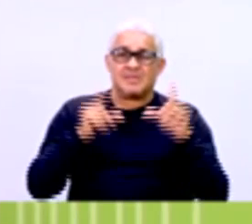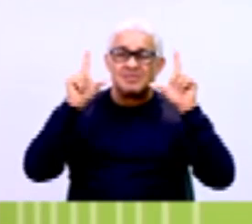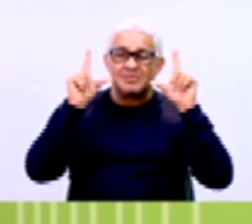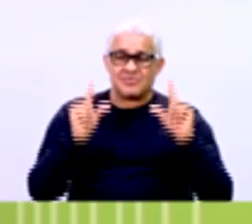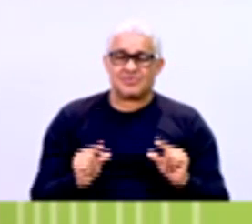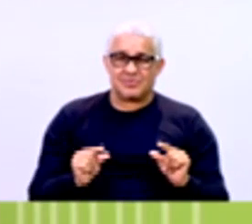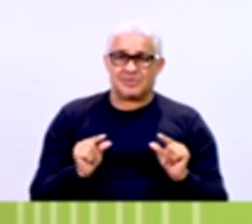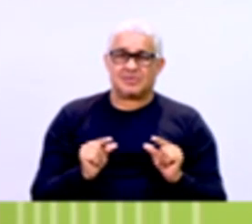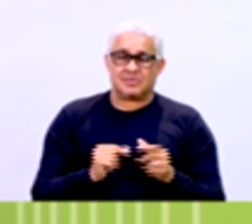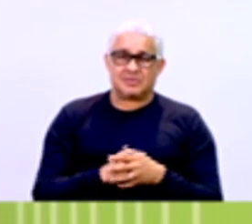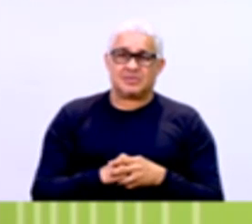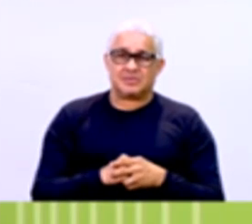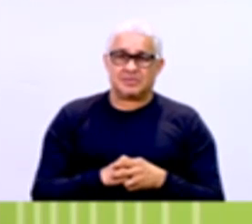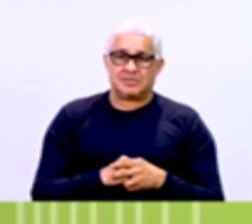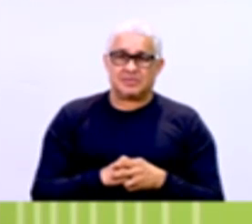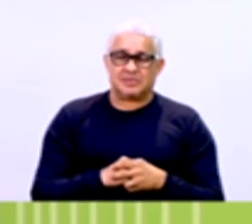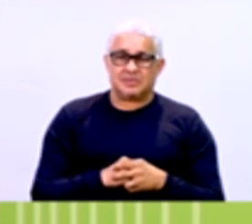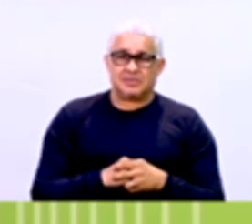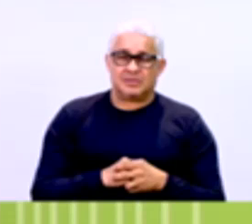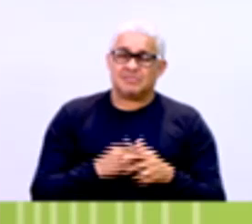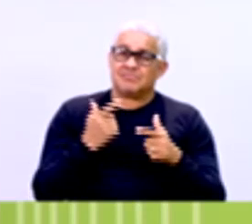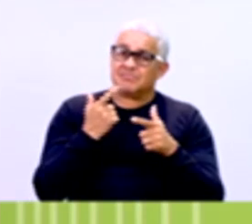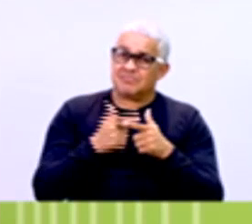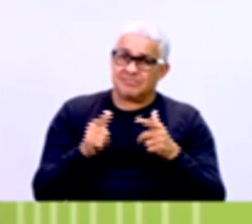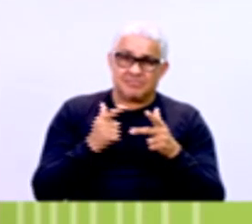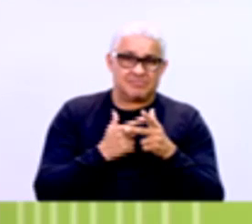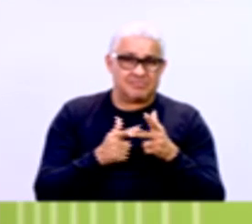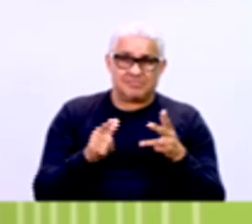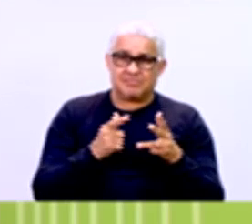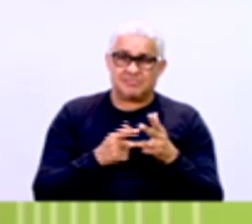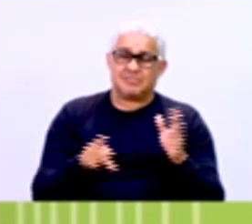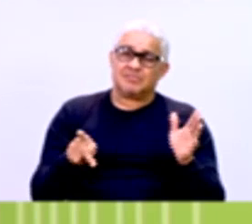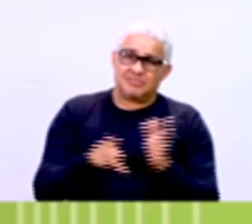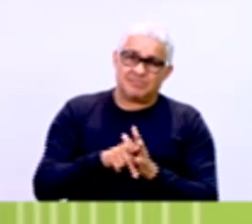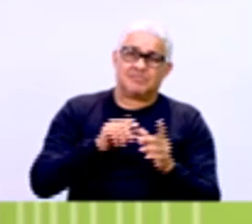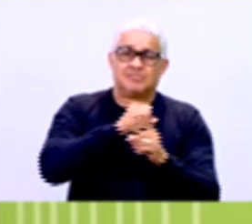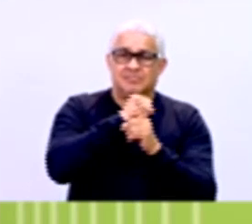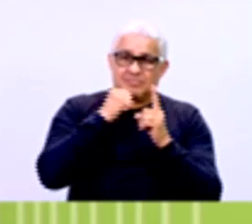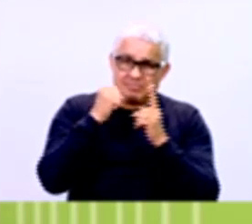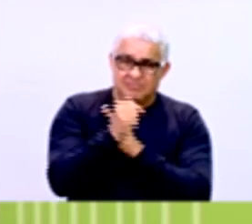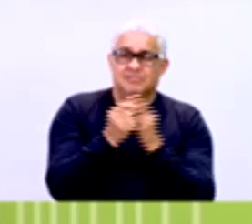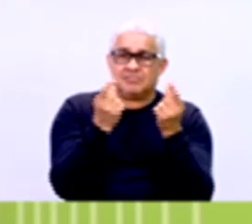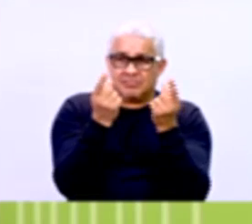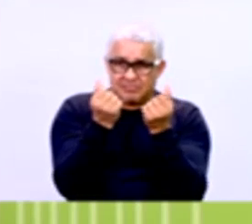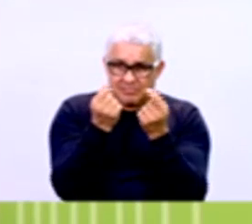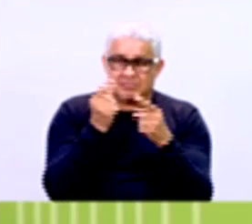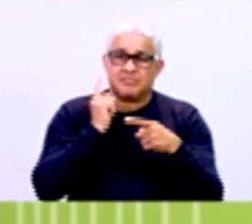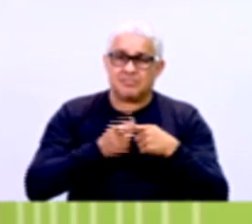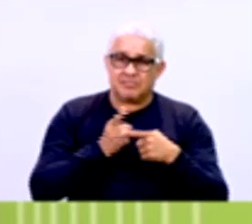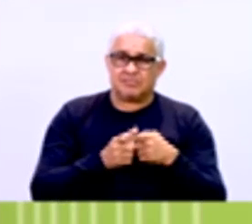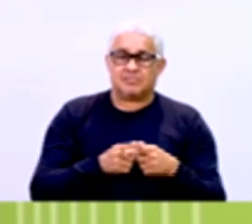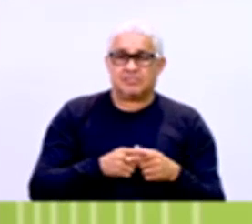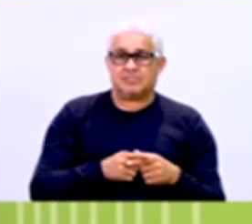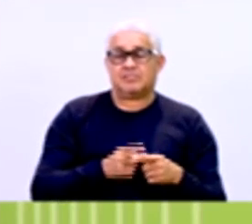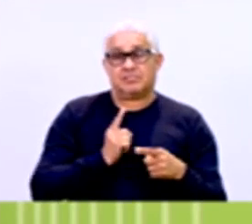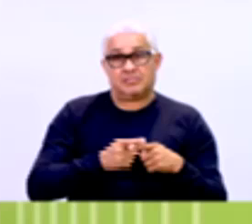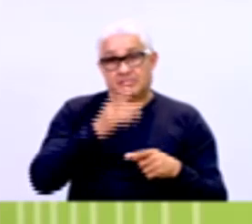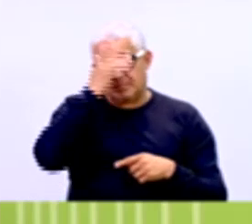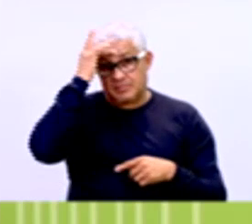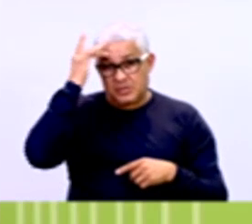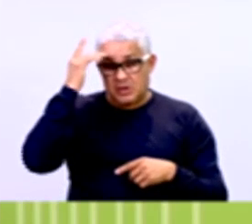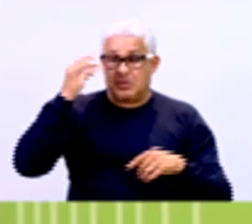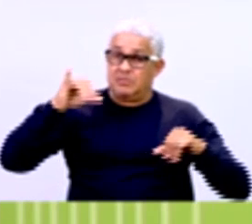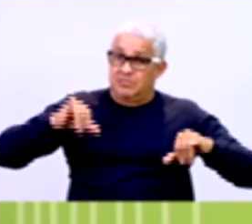minimizar isso, né? Então, problemas de ordem sociais, de ordem econômica, por quê? Porque pessoas estão sofrendo